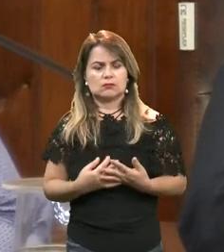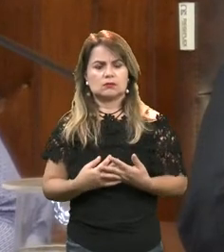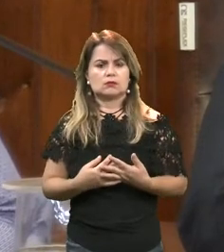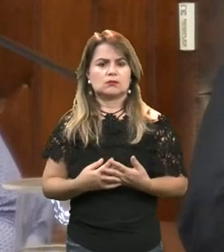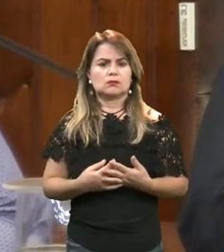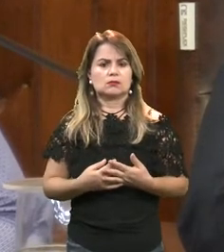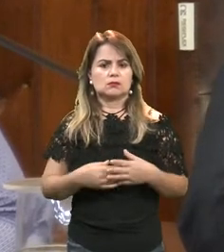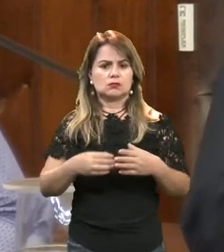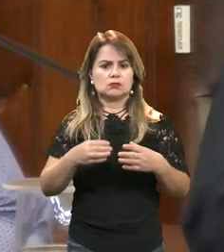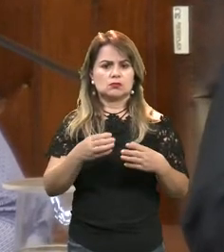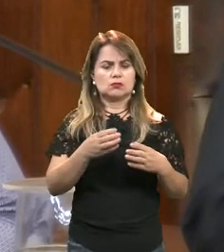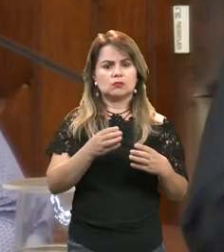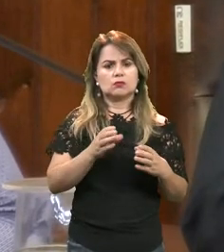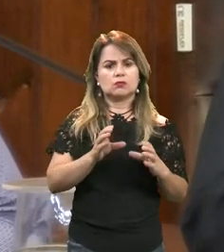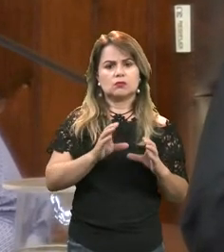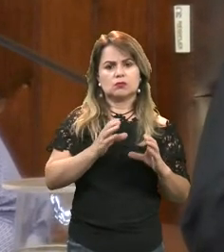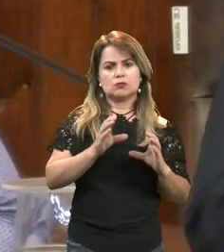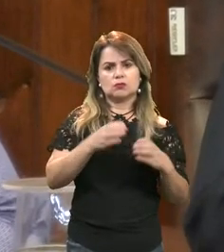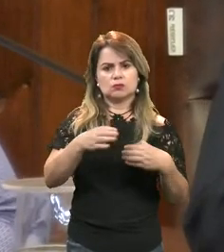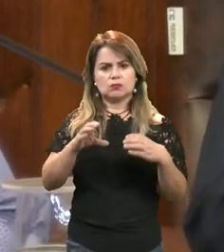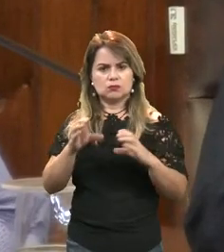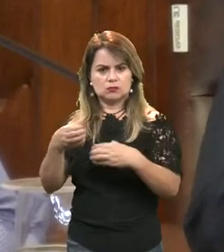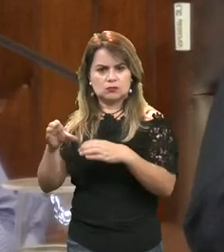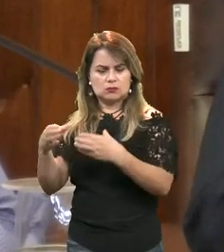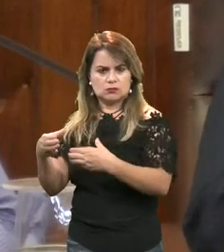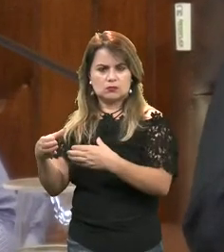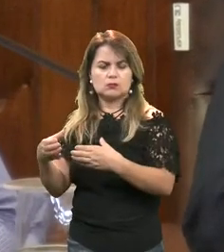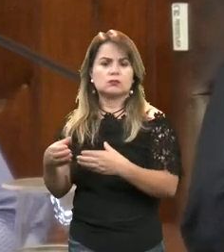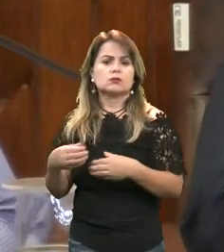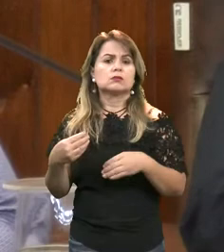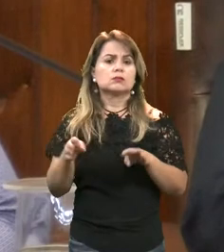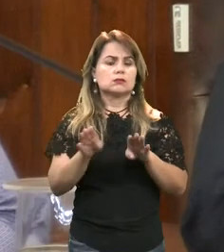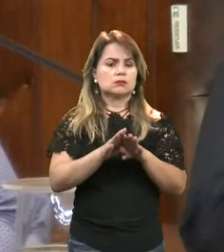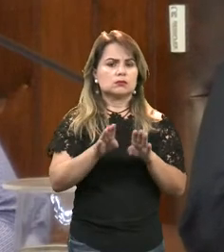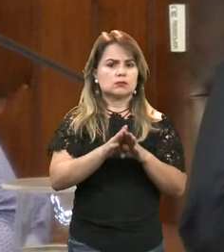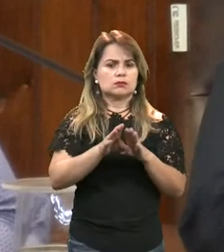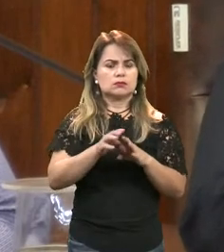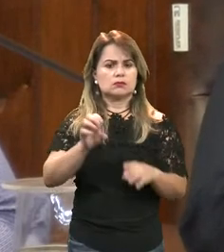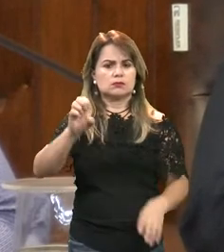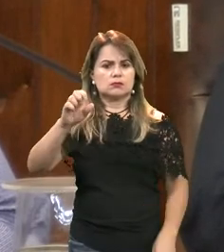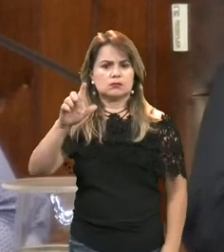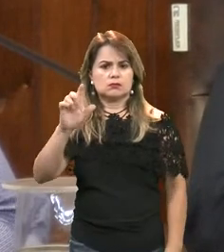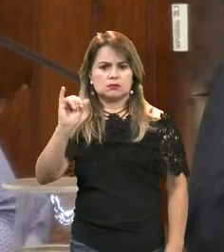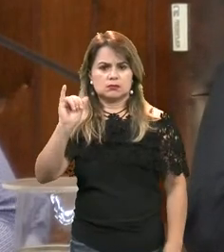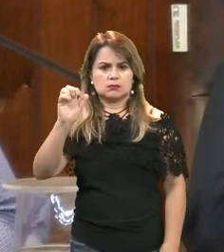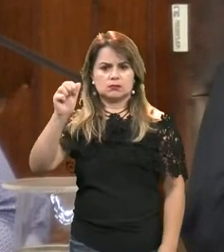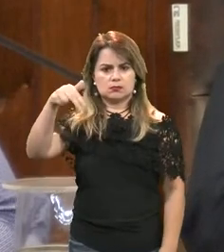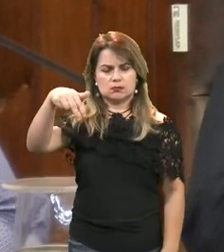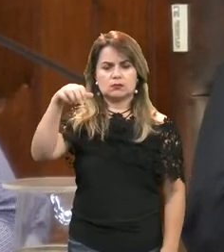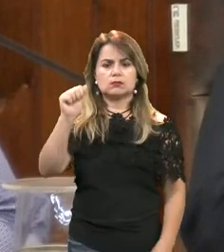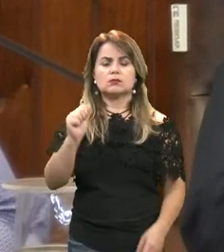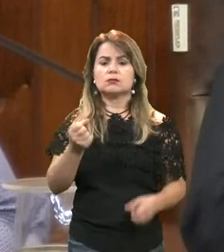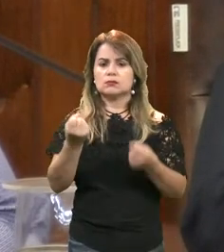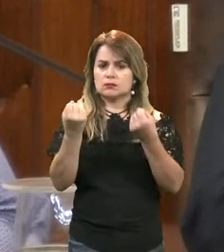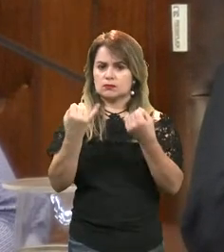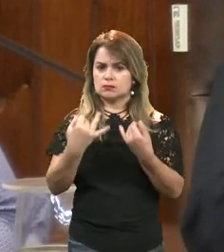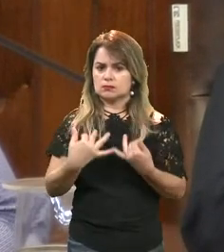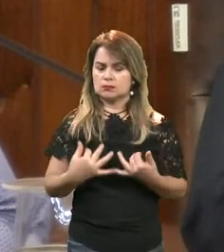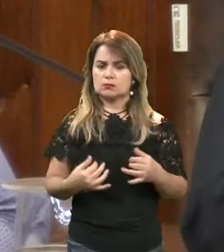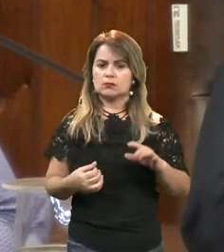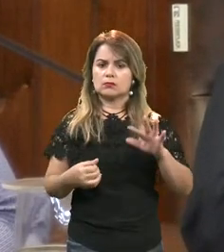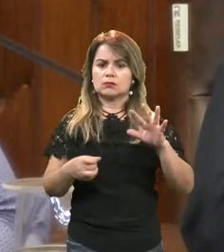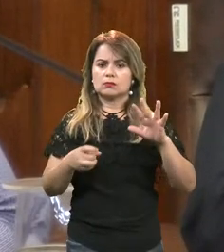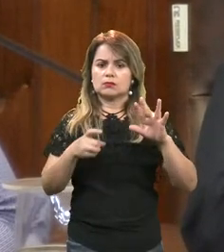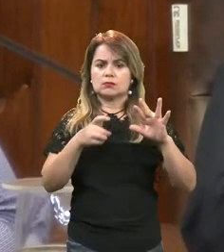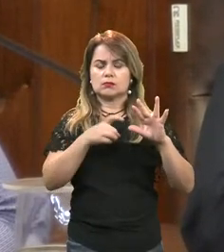endocannabinoide. Doutora Eliane Lima Guerra Nunes, também da USP, falou sobre a cannabis medicinal, os desafios